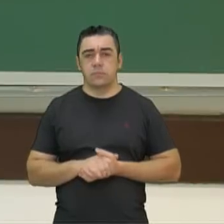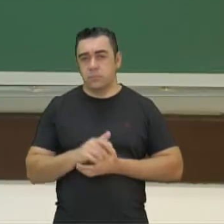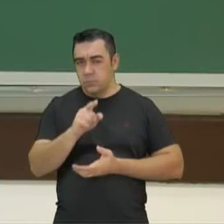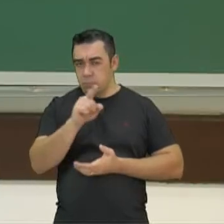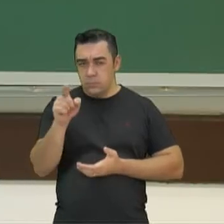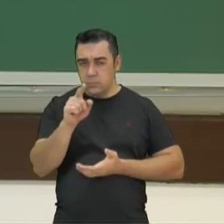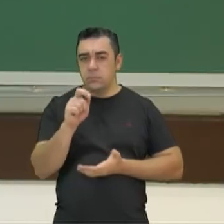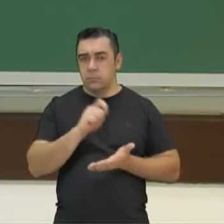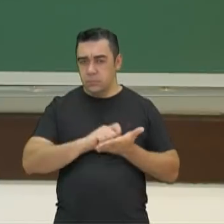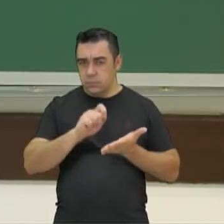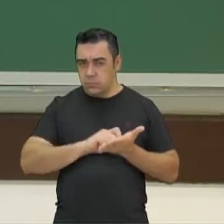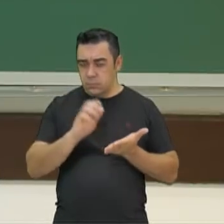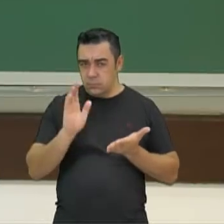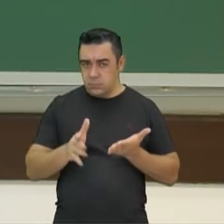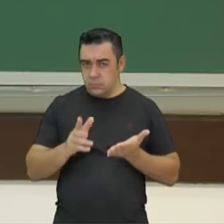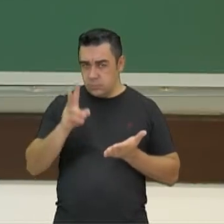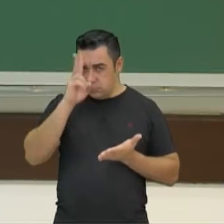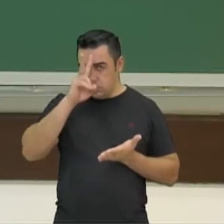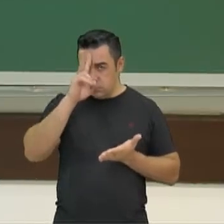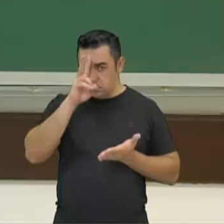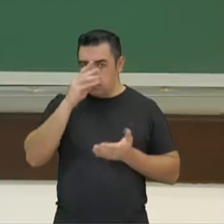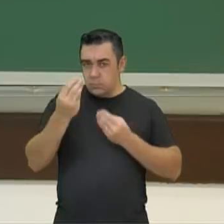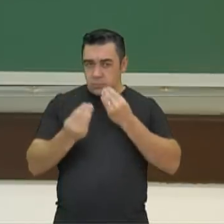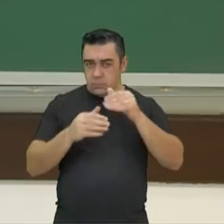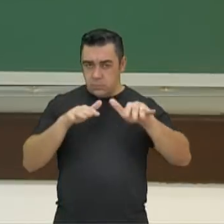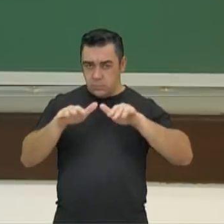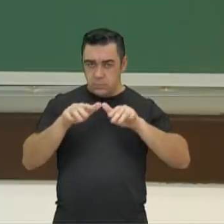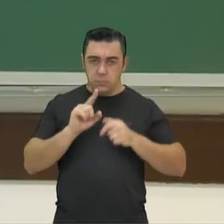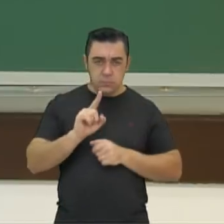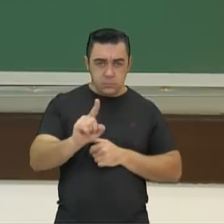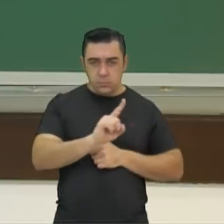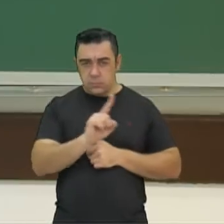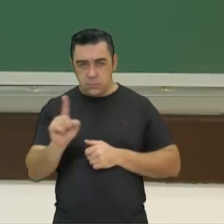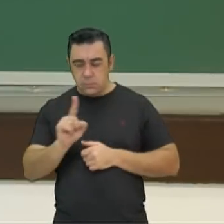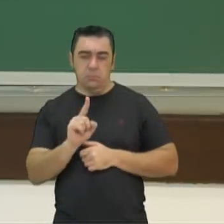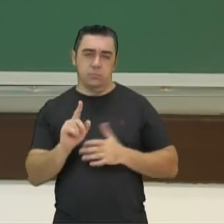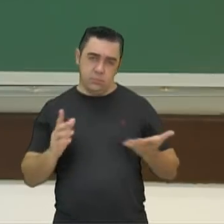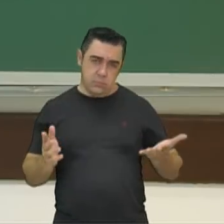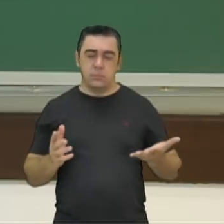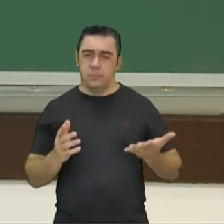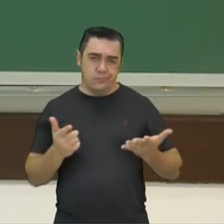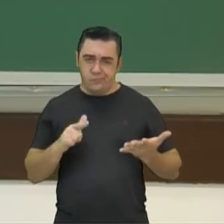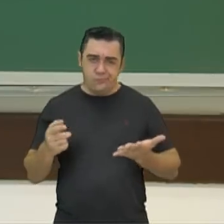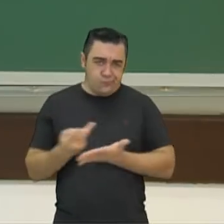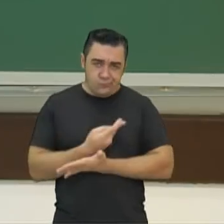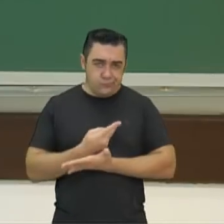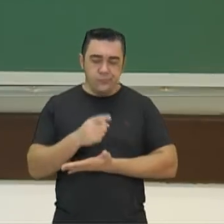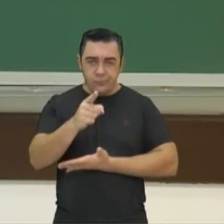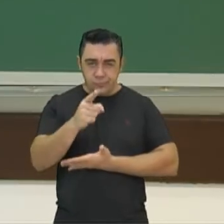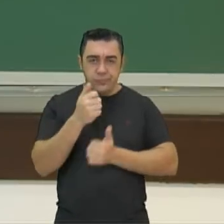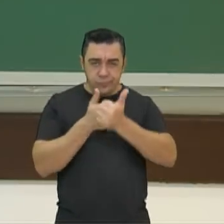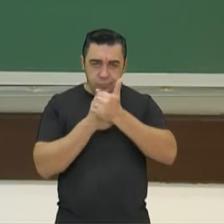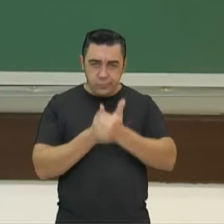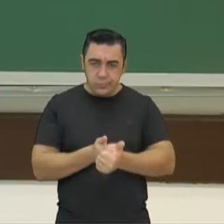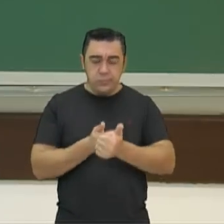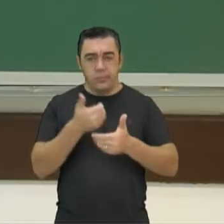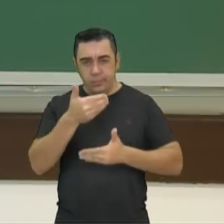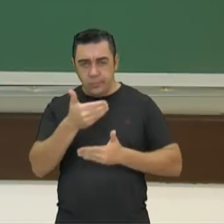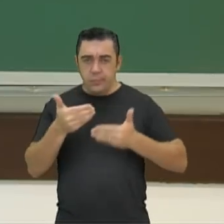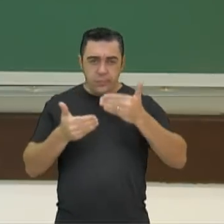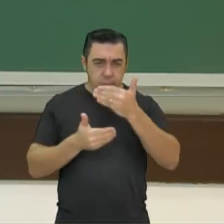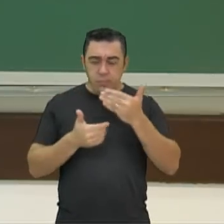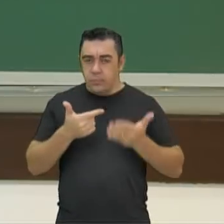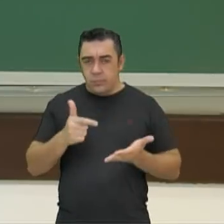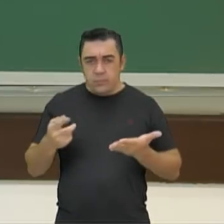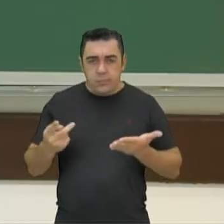que vocês colocaram aí, pessoal? Conseguiram lembrar os movimentos das peças? Não teve erro. Se você acompanhou os slides ali, não vai ter